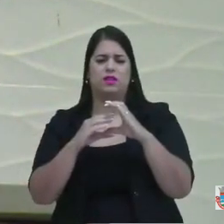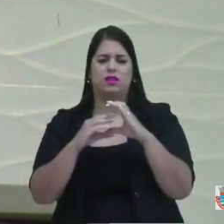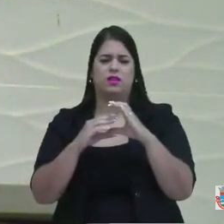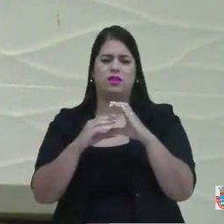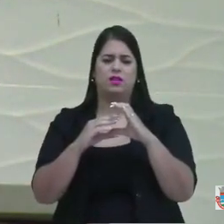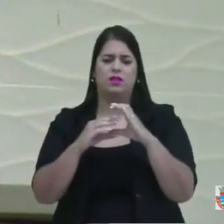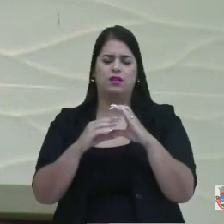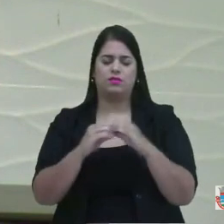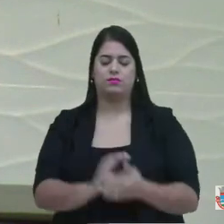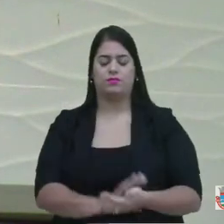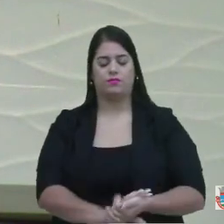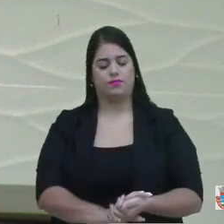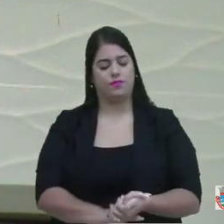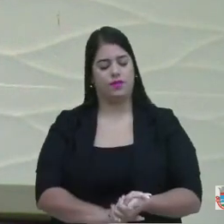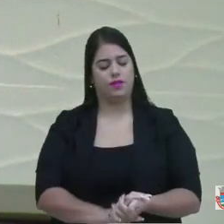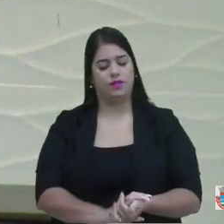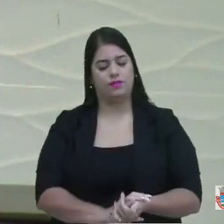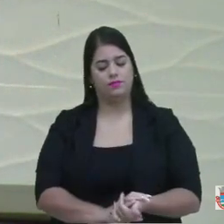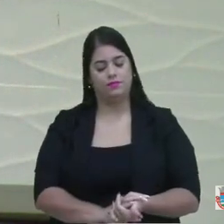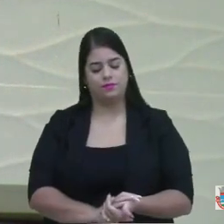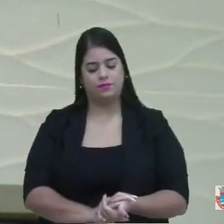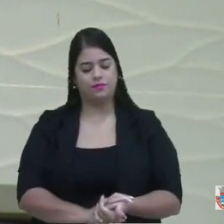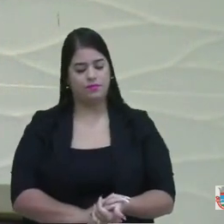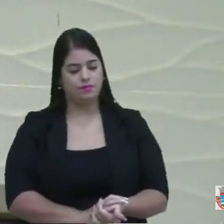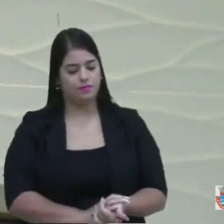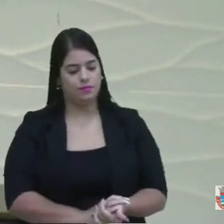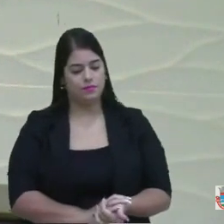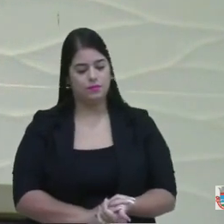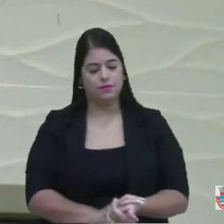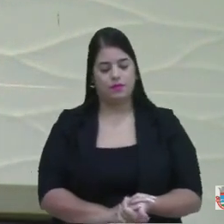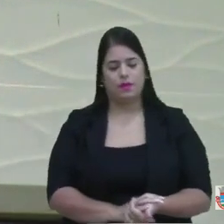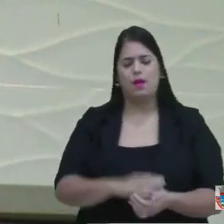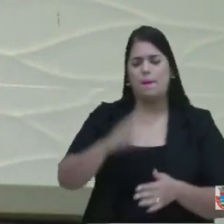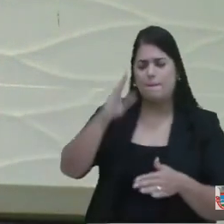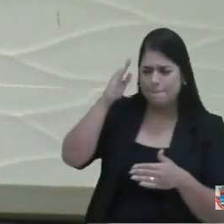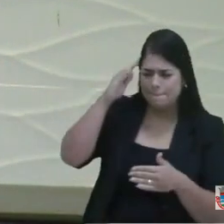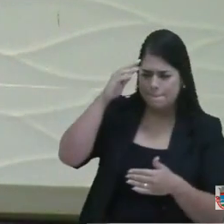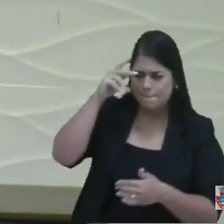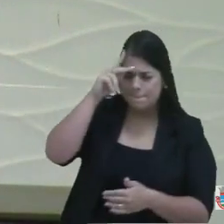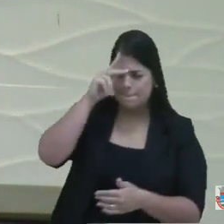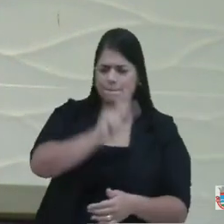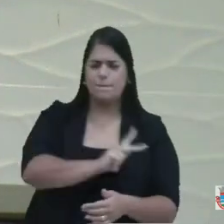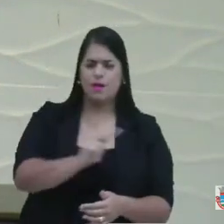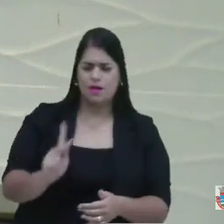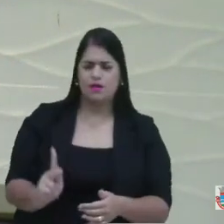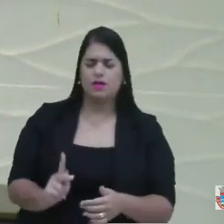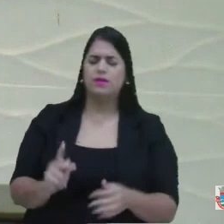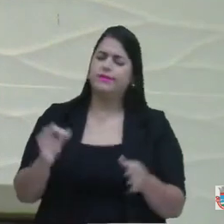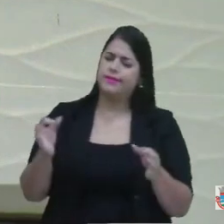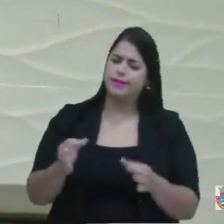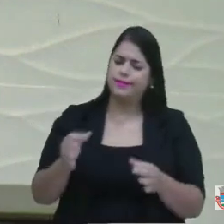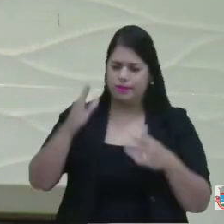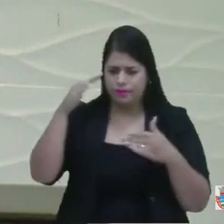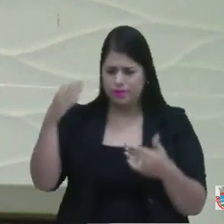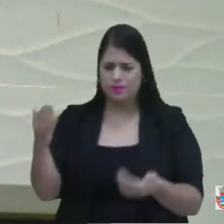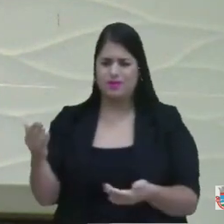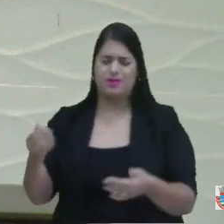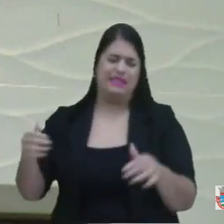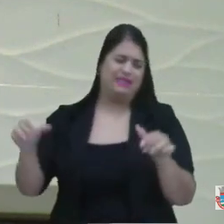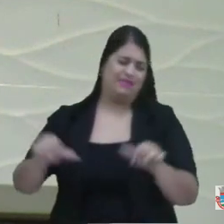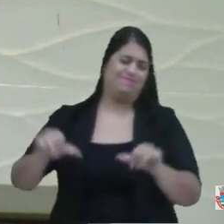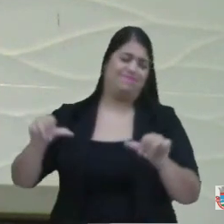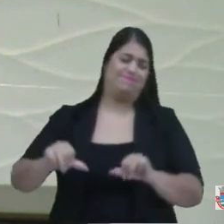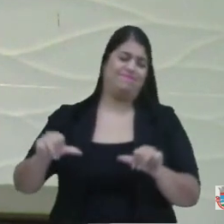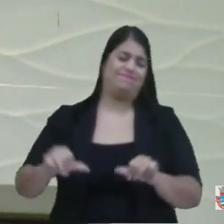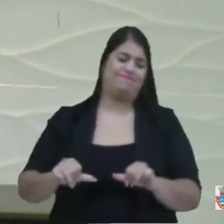medo de errar, presidente e vereador dessa casa. Eu acho, não acho, tenho certeza que a Vossa Excelência está atrapalhando